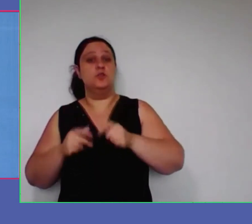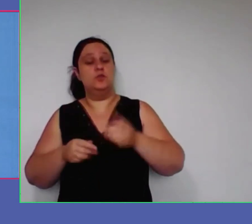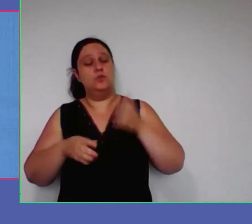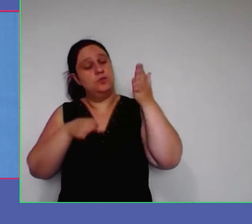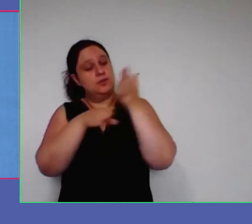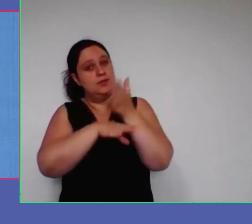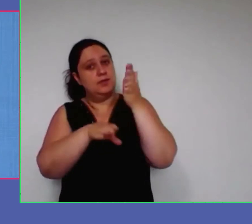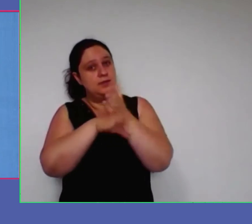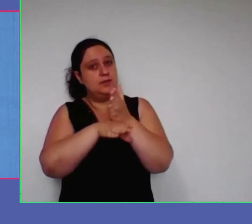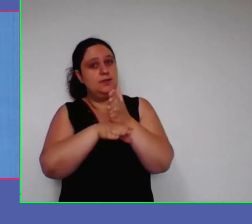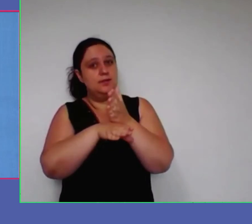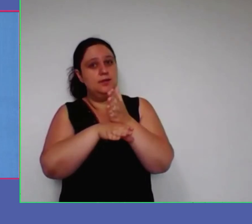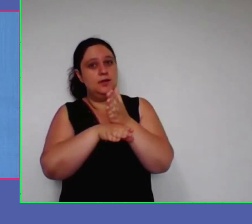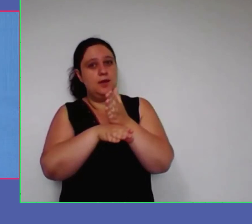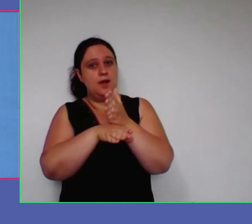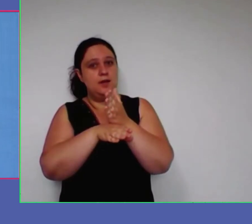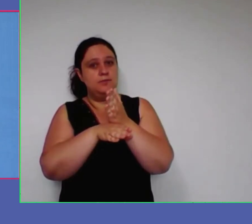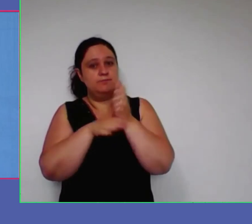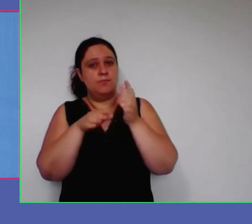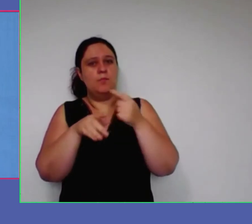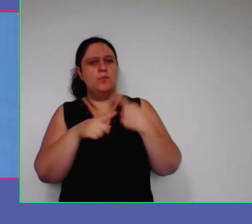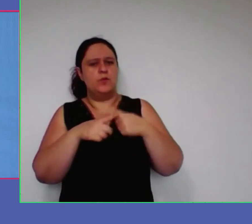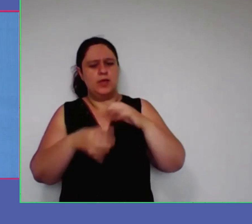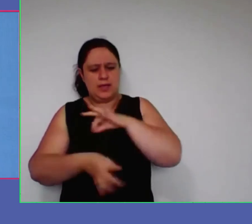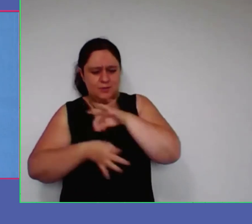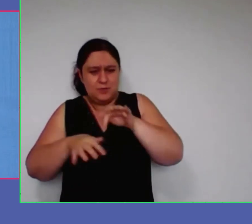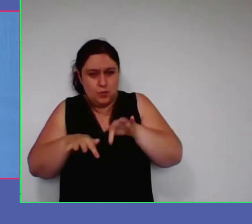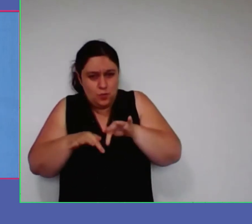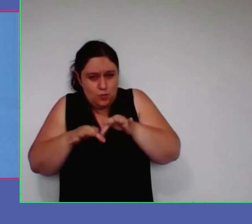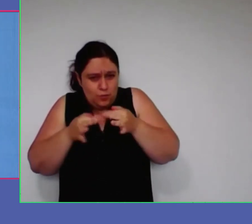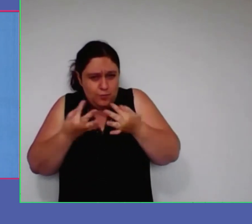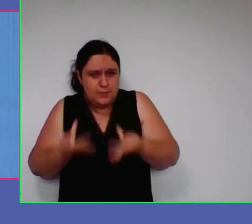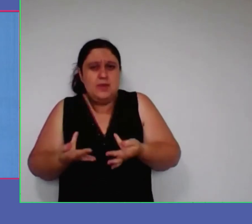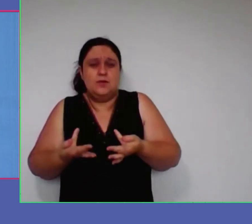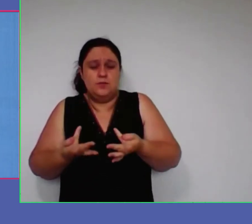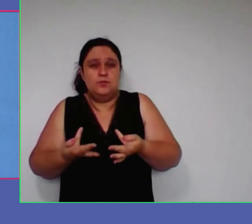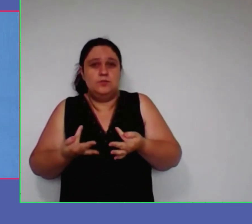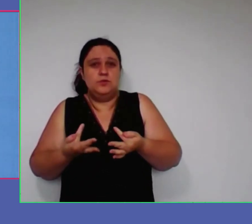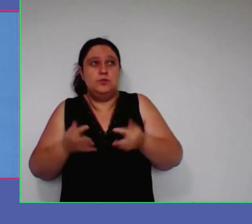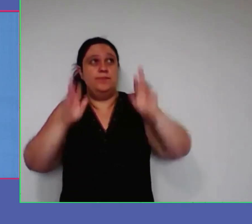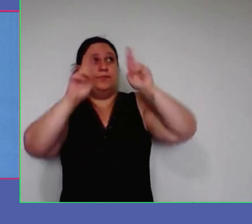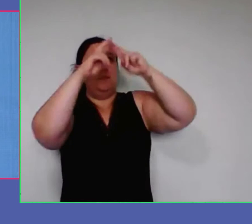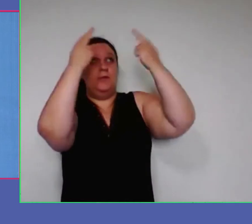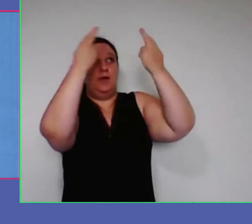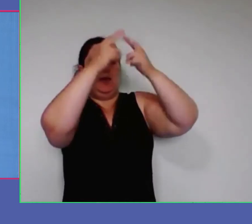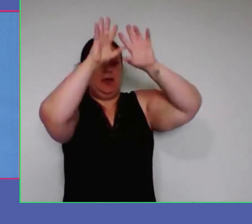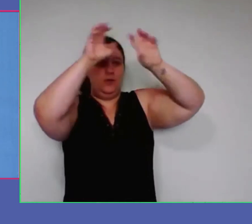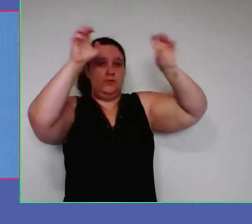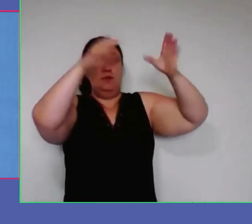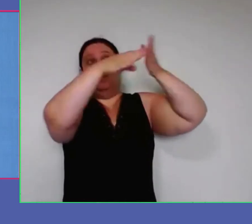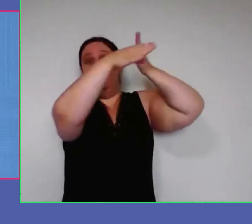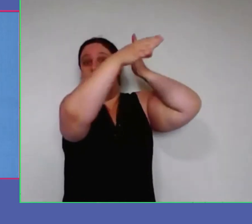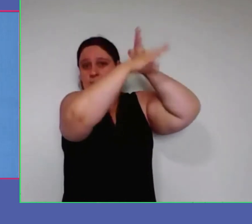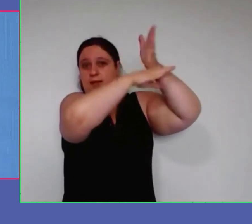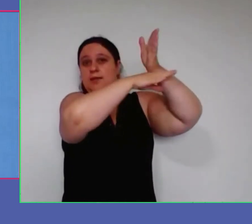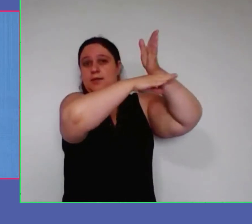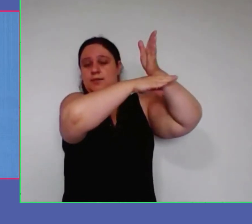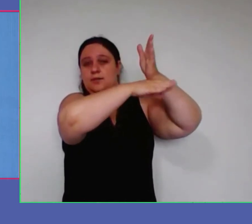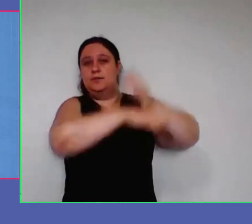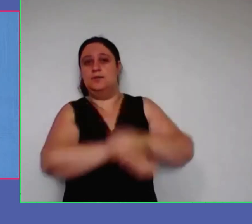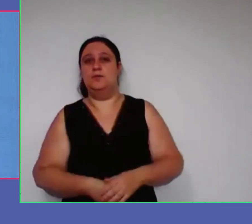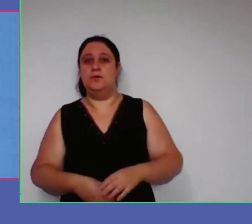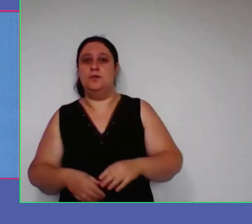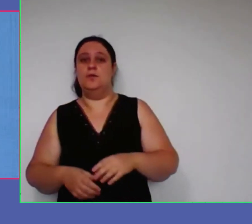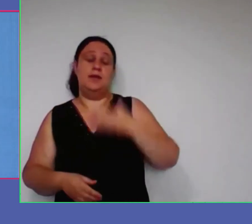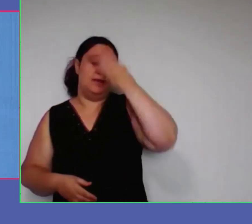espírito humilde para o reino dos céus, se tornou, né, Eu esqueci de falar de trabalhar no